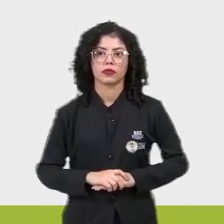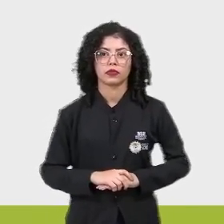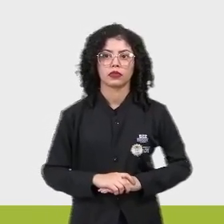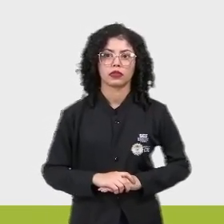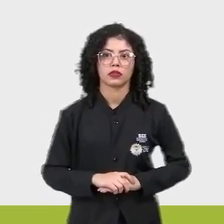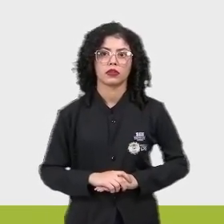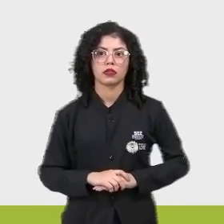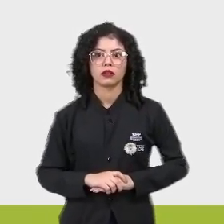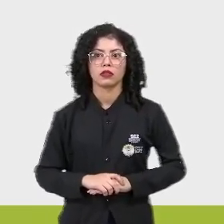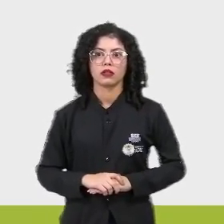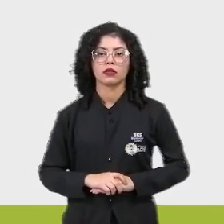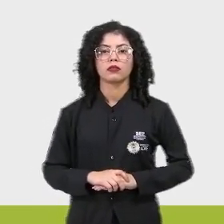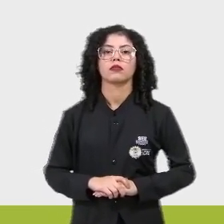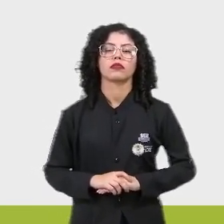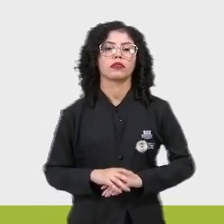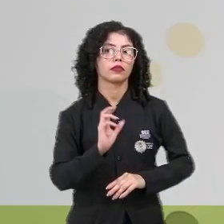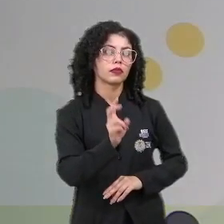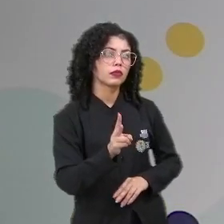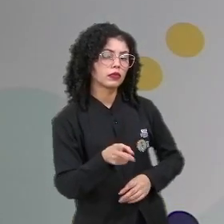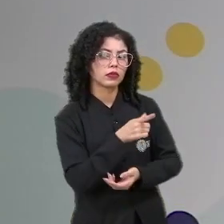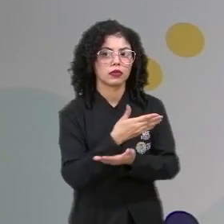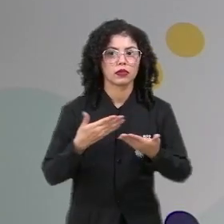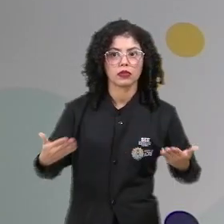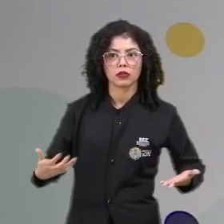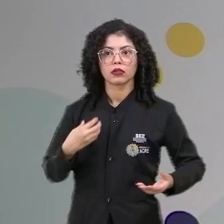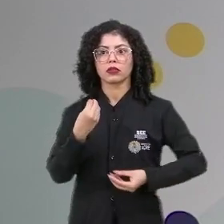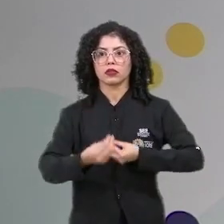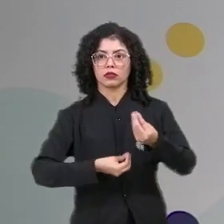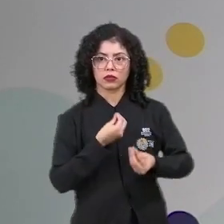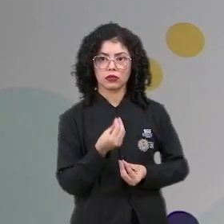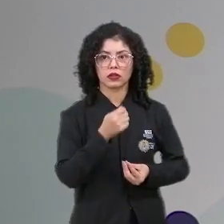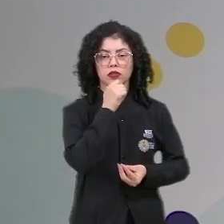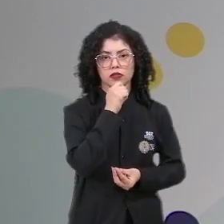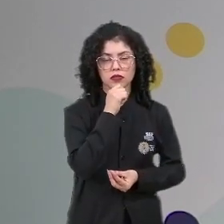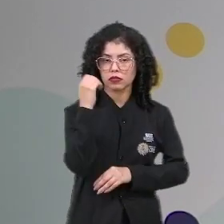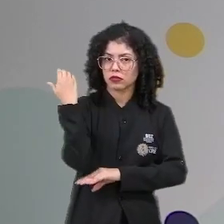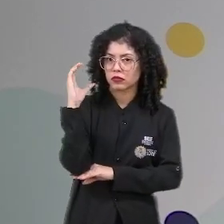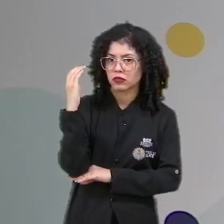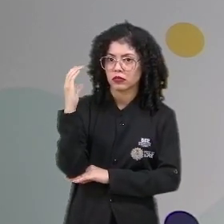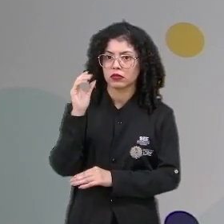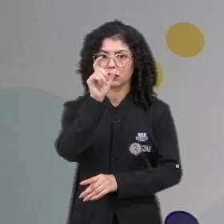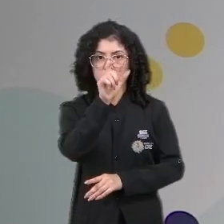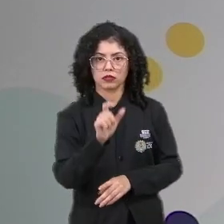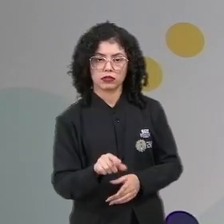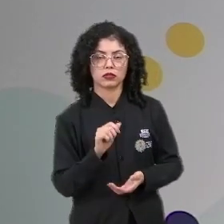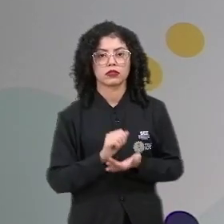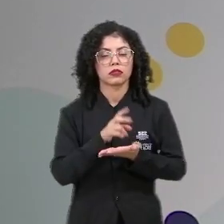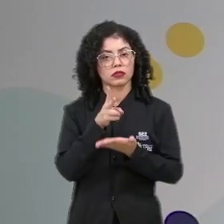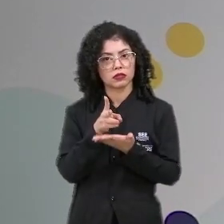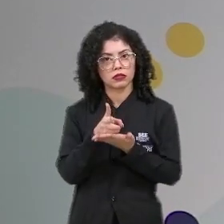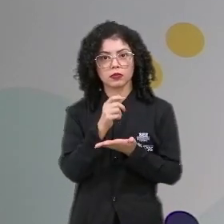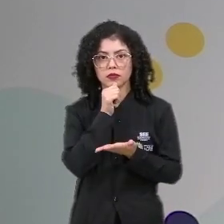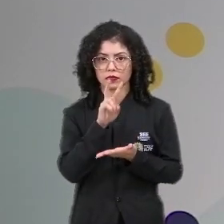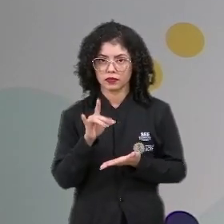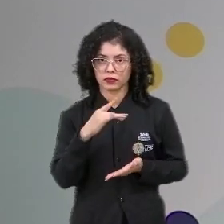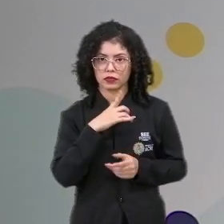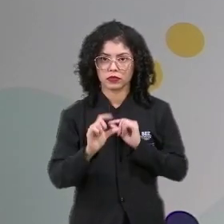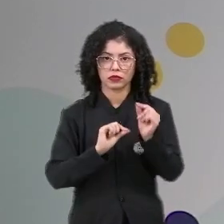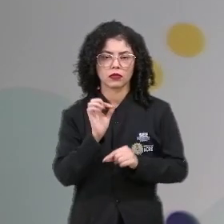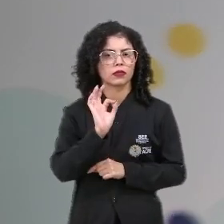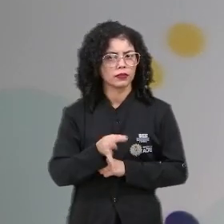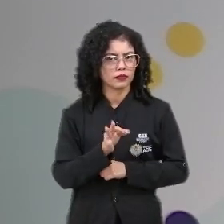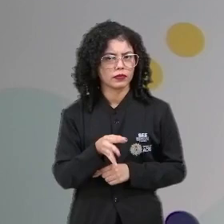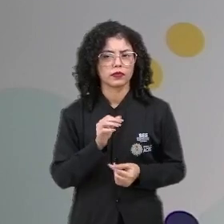que, da mesma forma como os demais cientistas, sempre vai existir aí uma